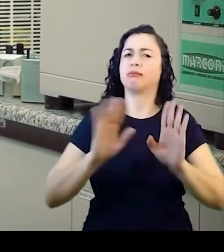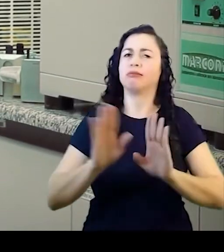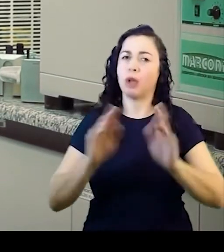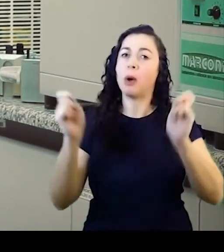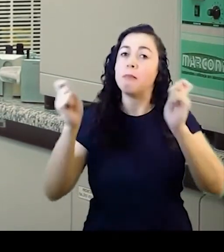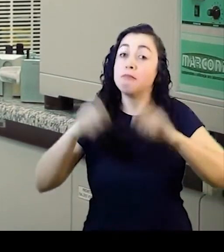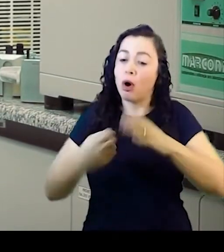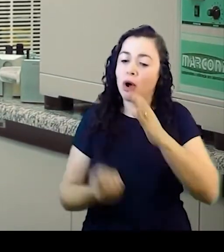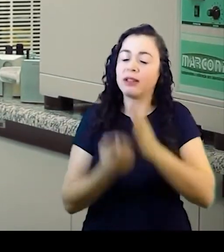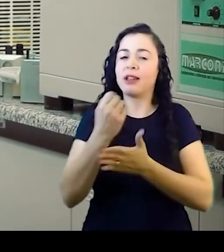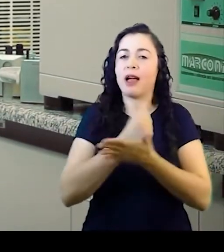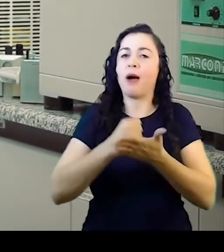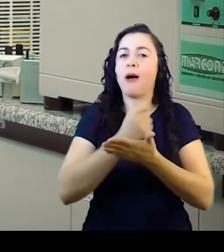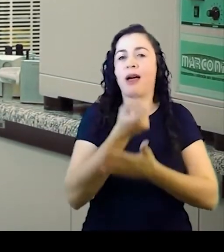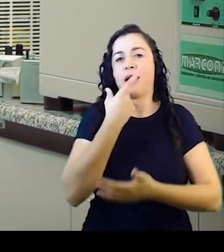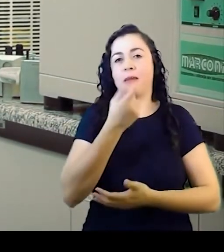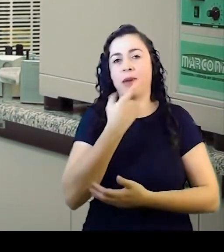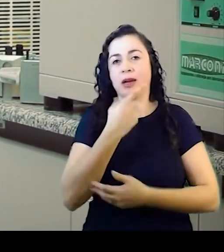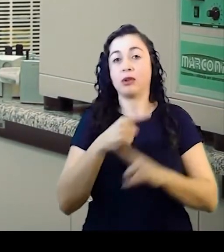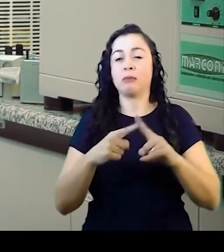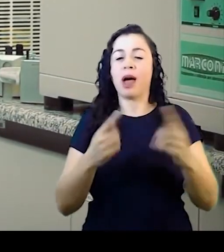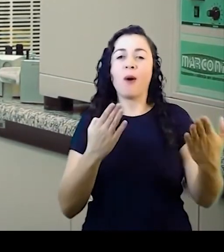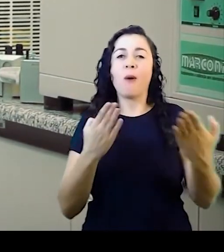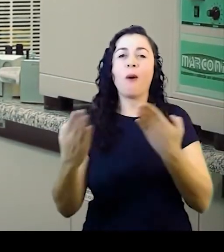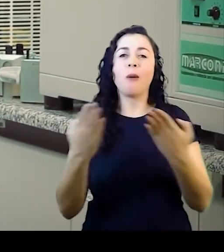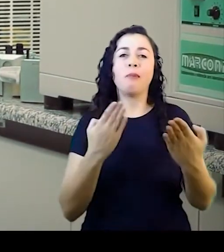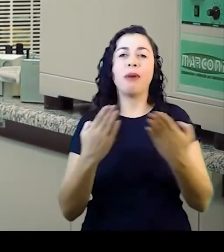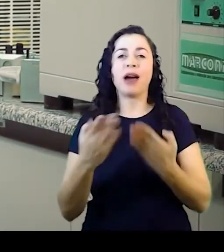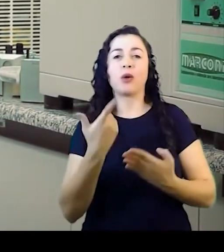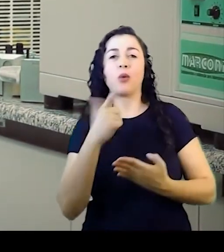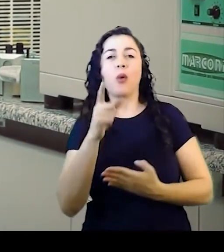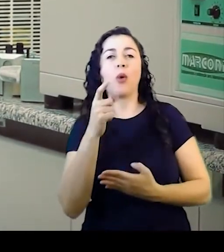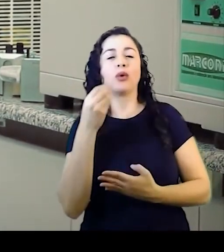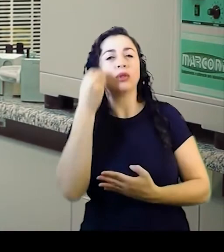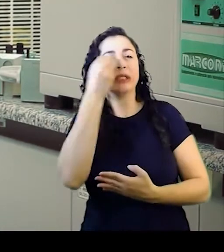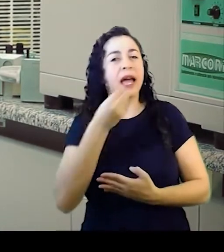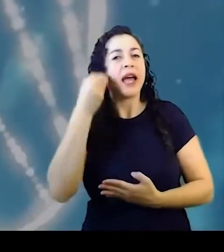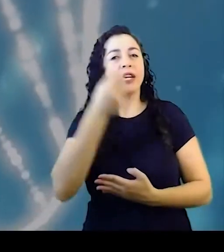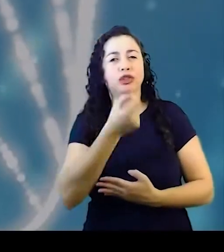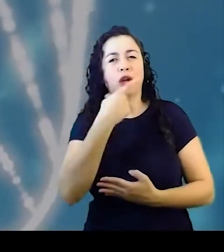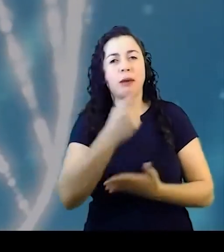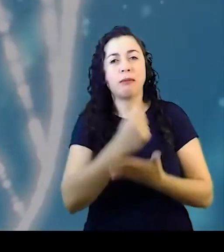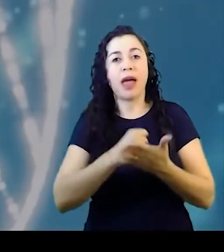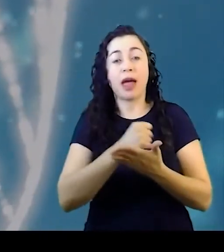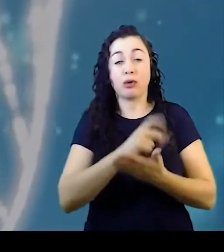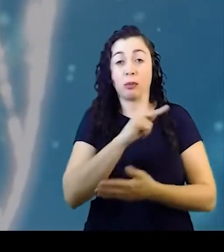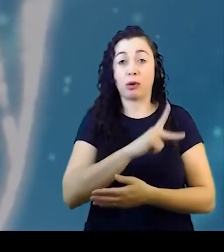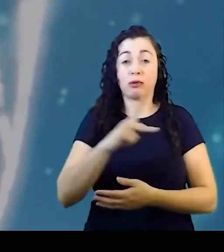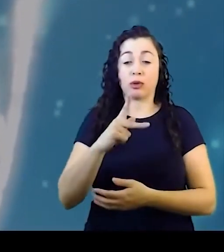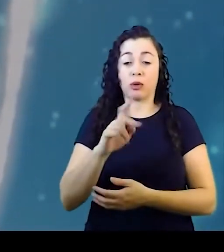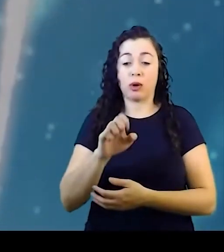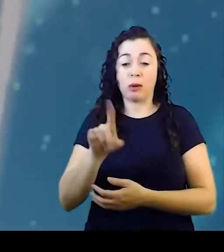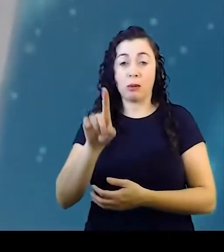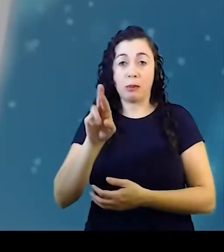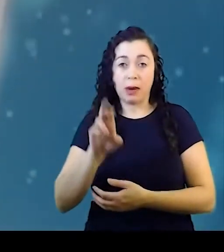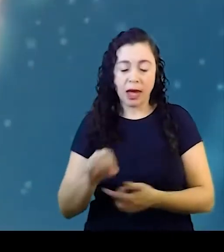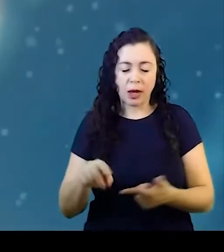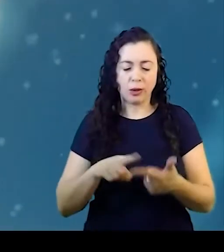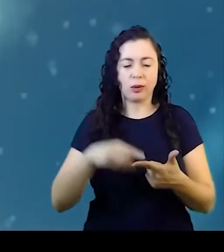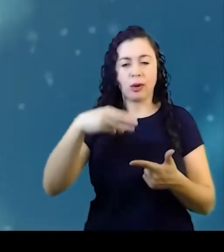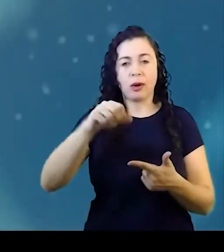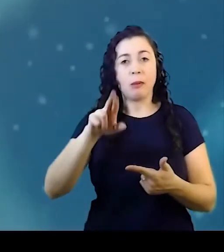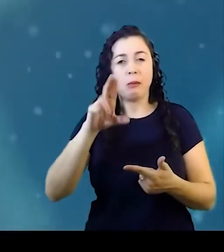medicamento, mas e fazendo uma comparação com os medicamentos que estão sendo testados hoje pelo professor Pedro, Marco